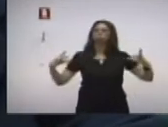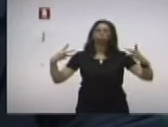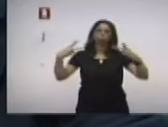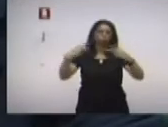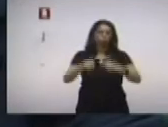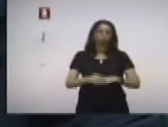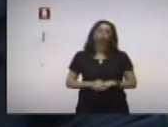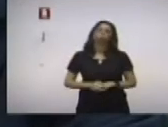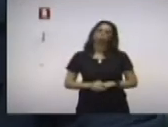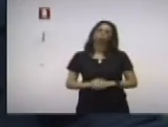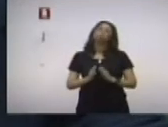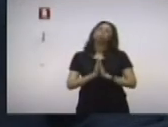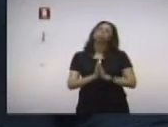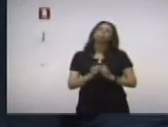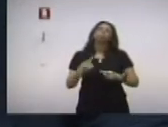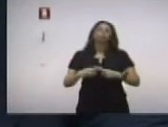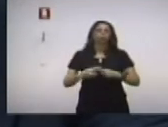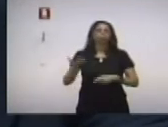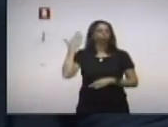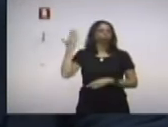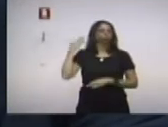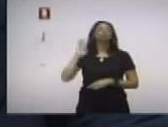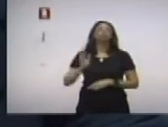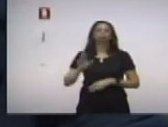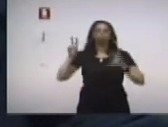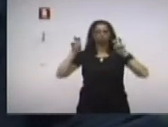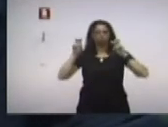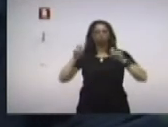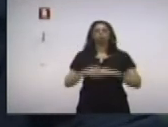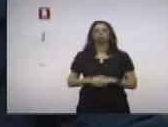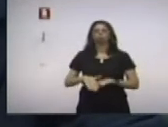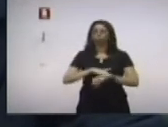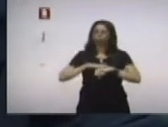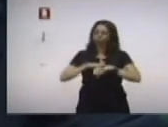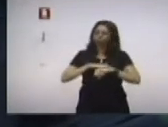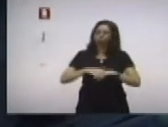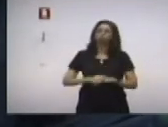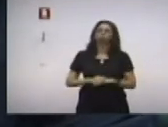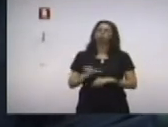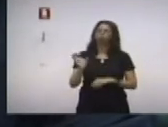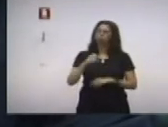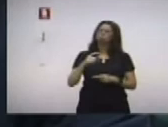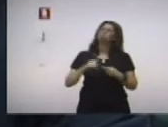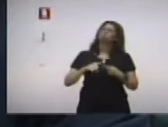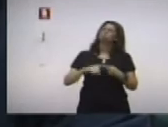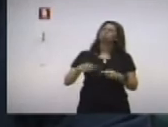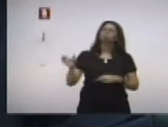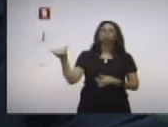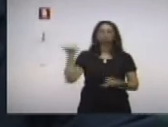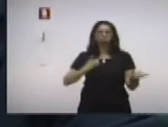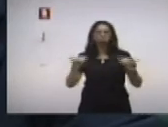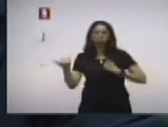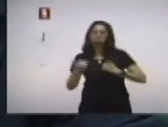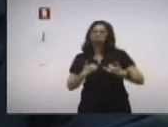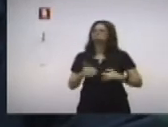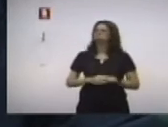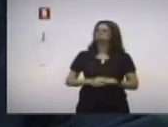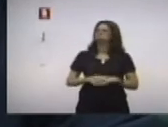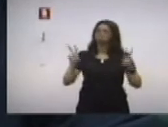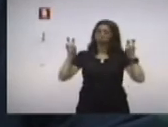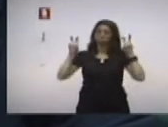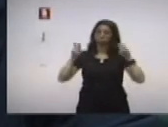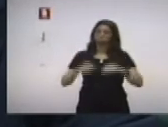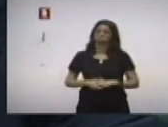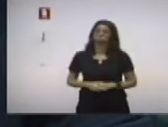já foi tratado outras vezes aqui Lembro de já ouvir o colega tigre lá comentar algo a